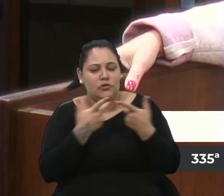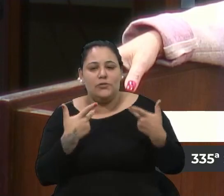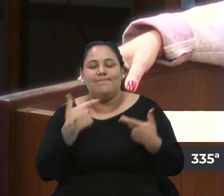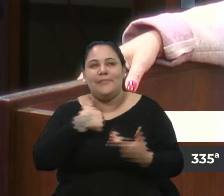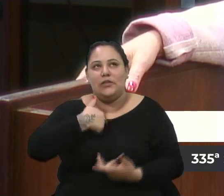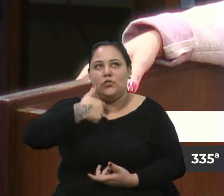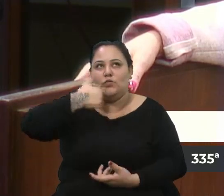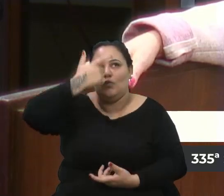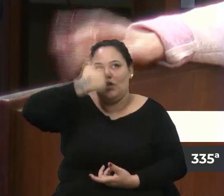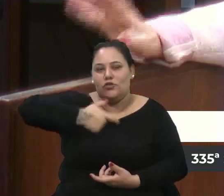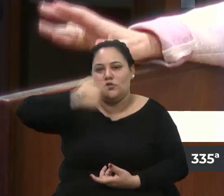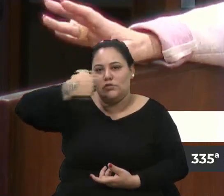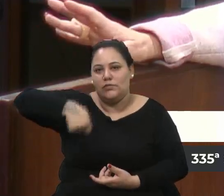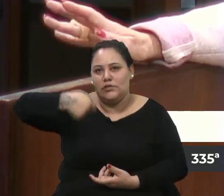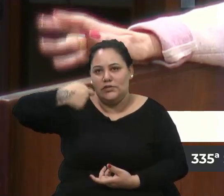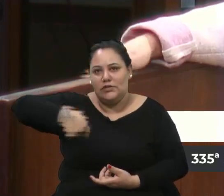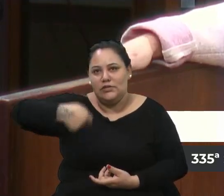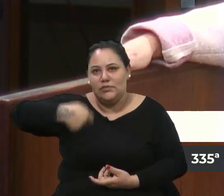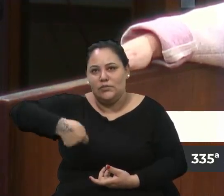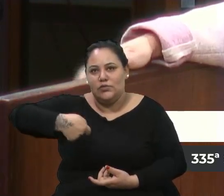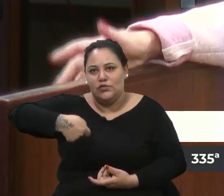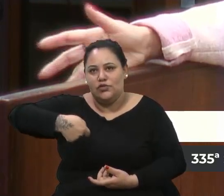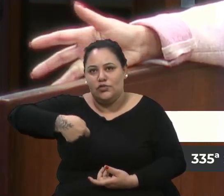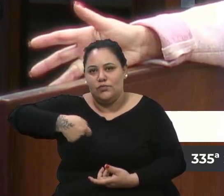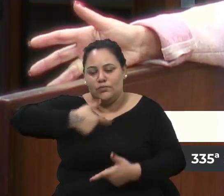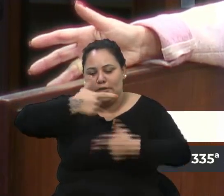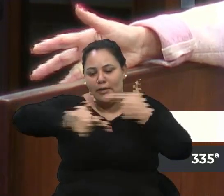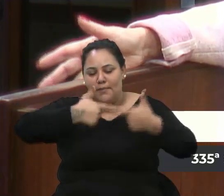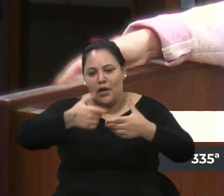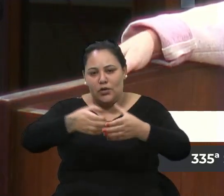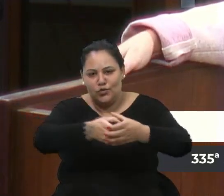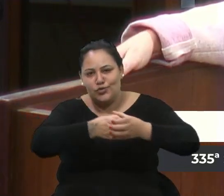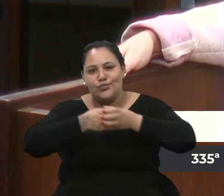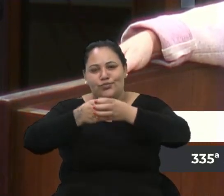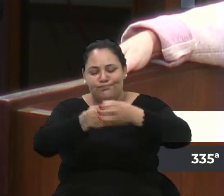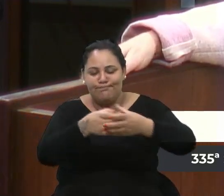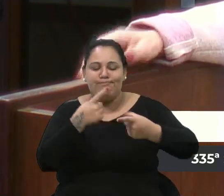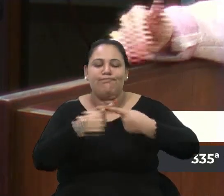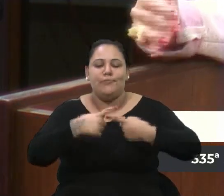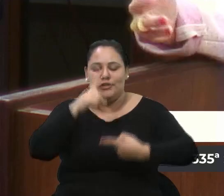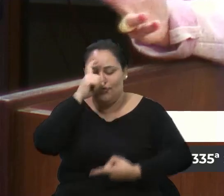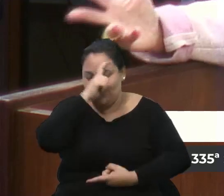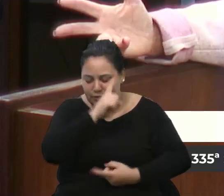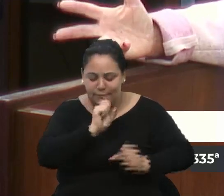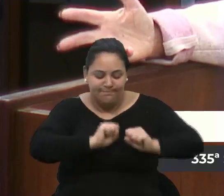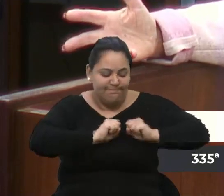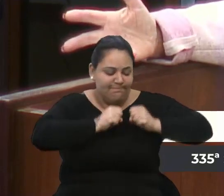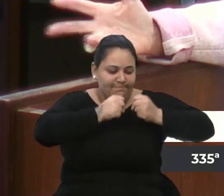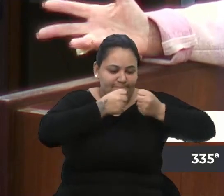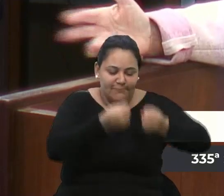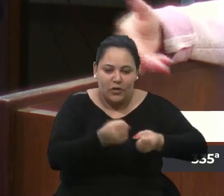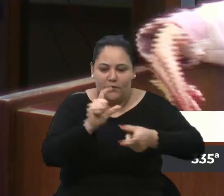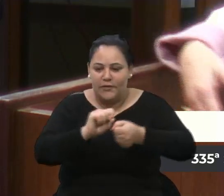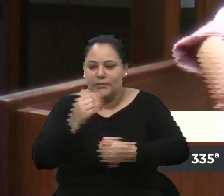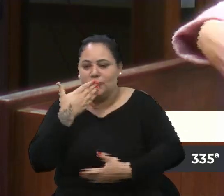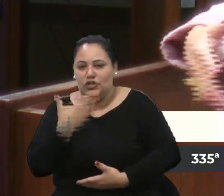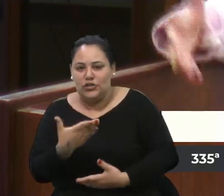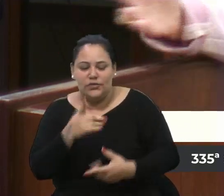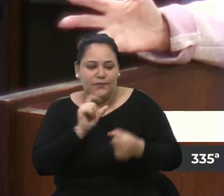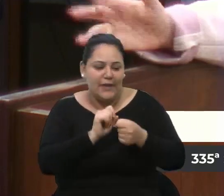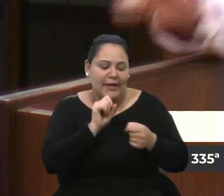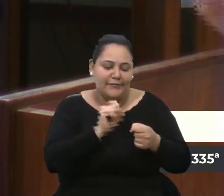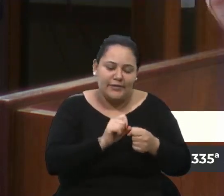alguma ação conjunta aqui, porque é difícil. Tu se empenha, tu faz isso, faz aquilo, e depois a